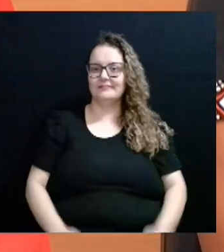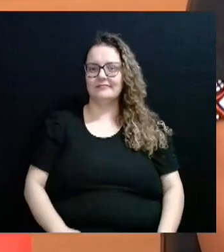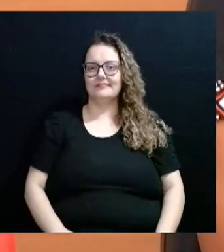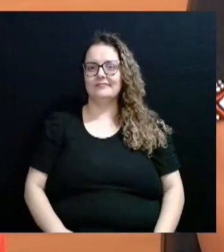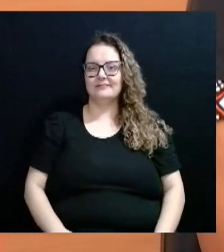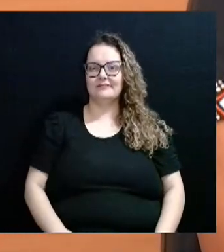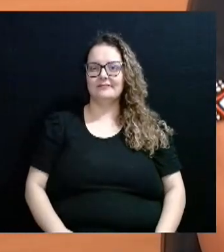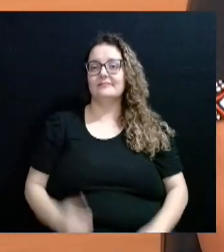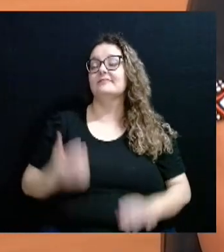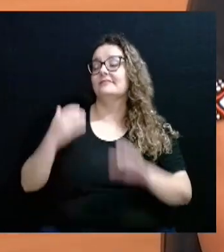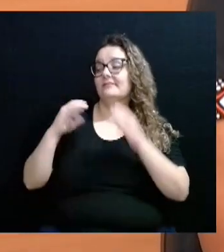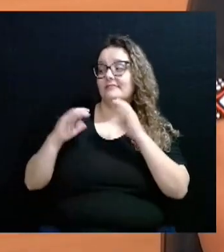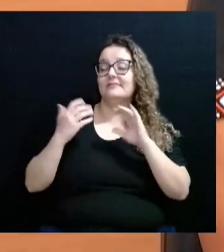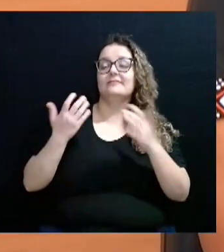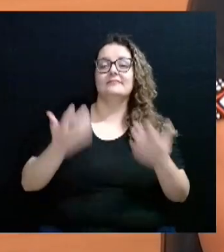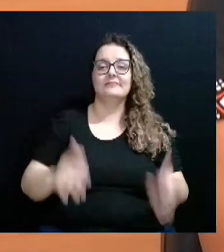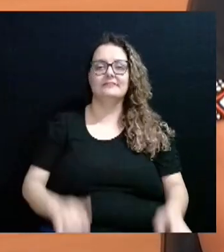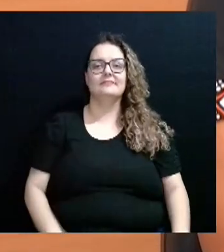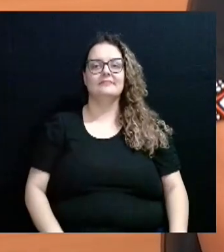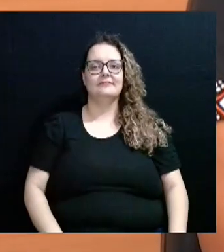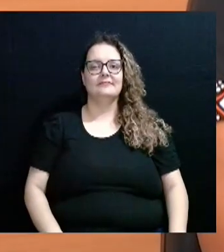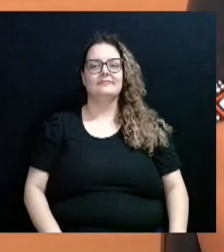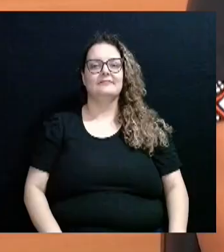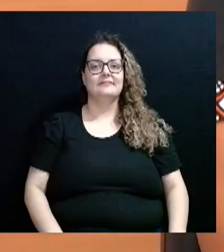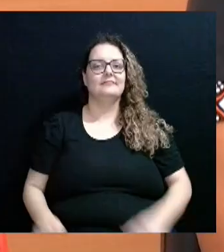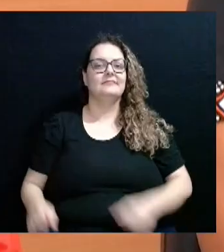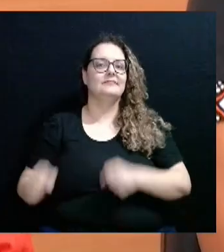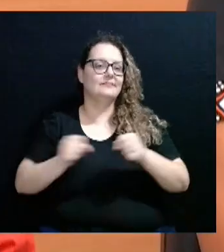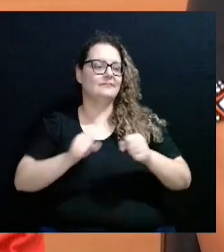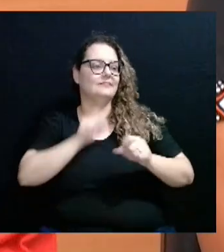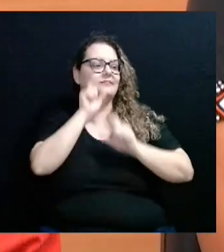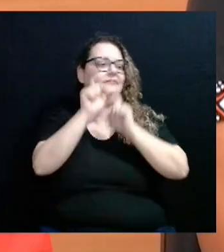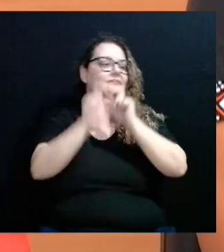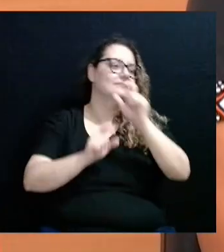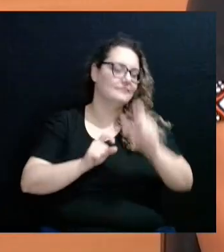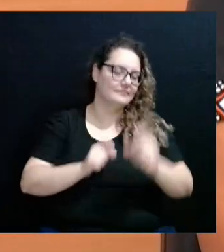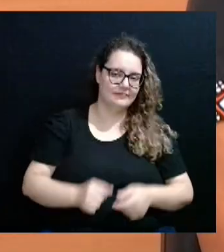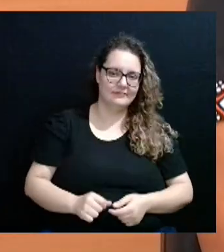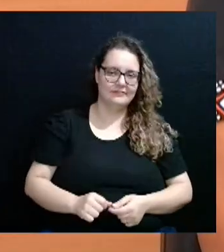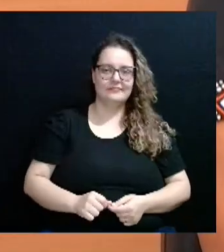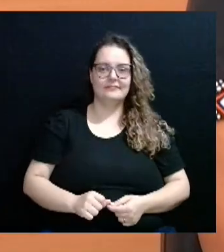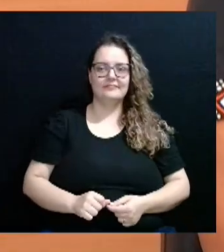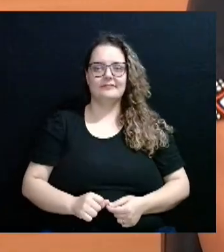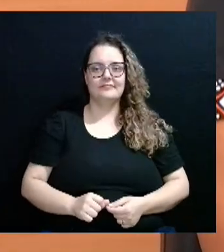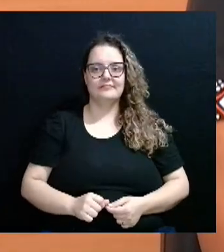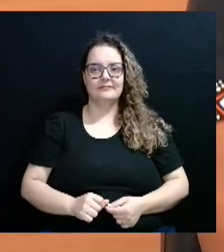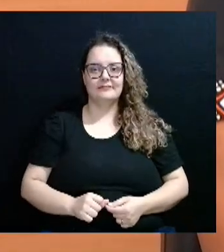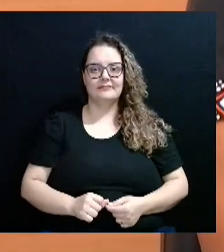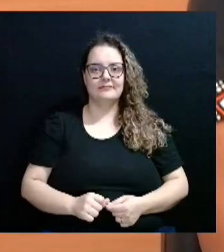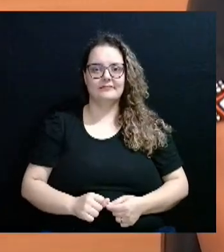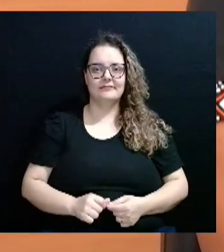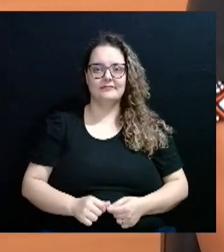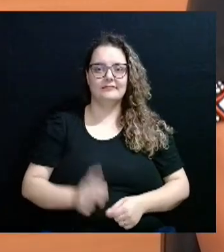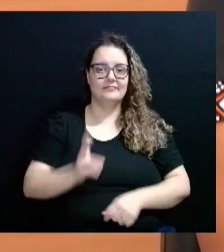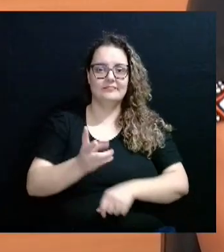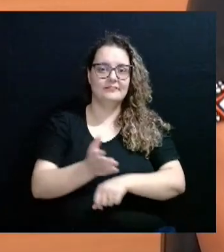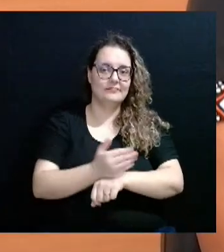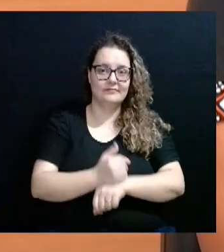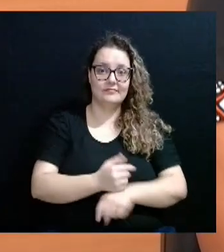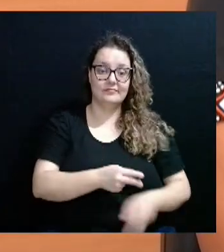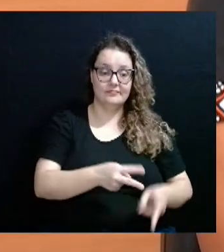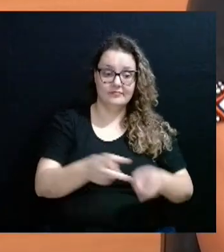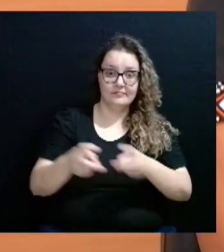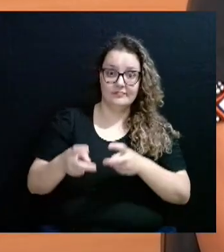cantada, o poder das palavras. E eu, desde cedo, percebi que quem